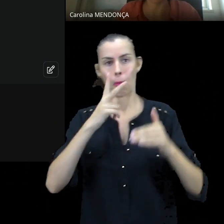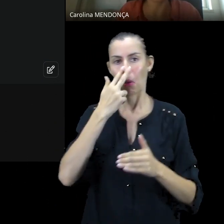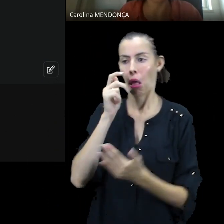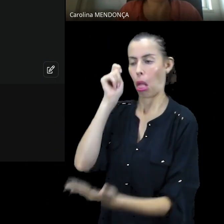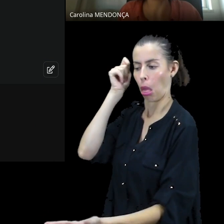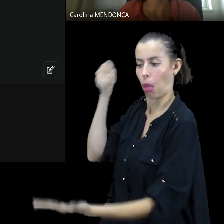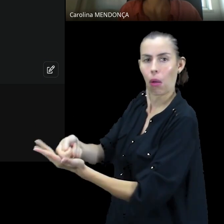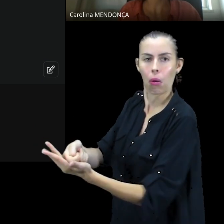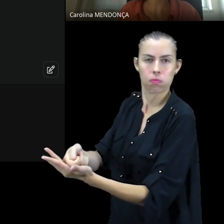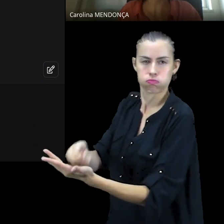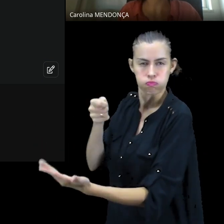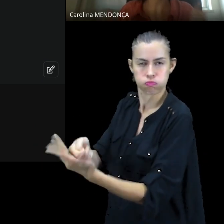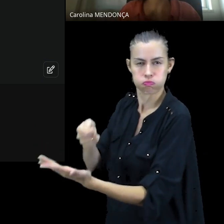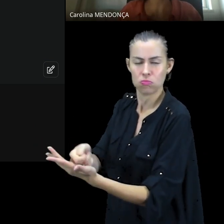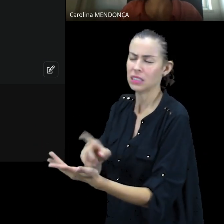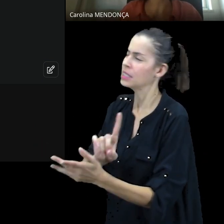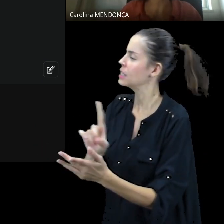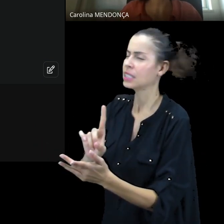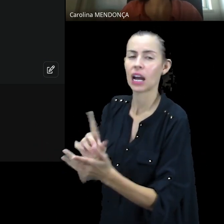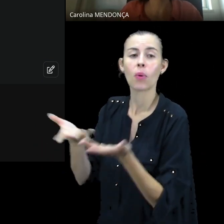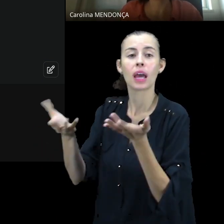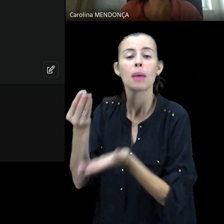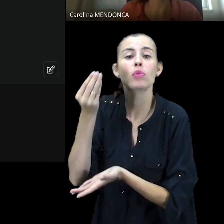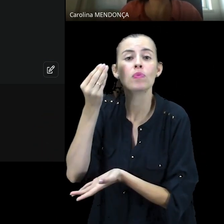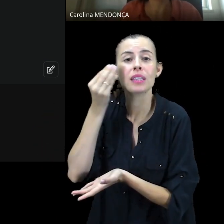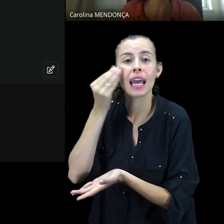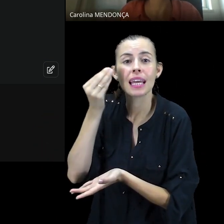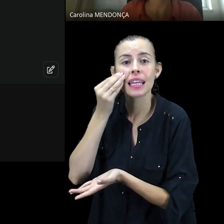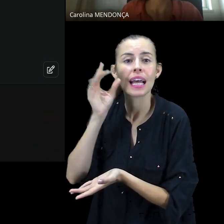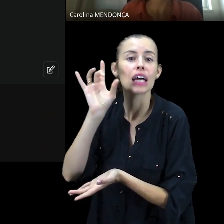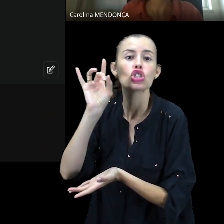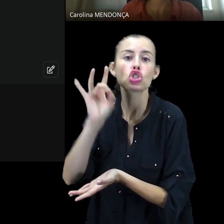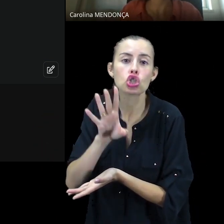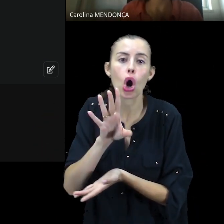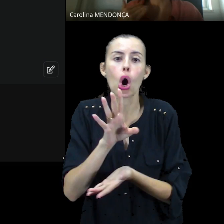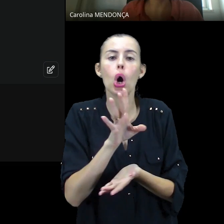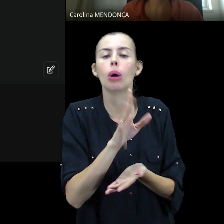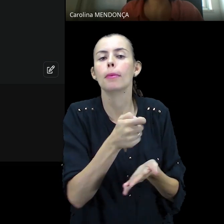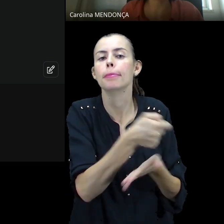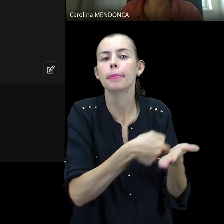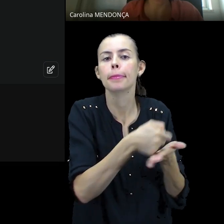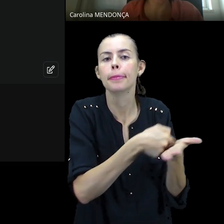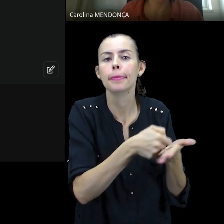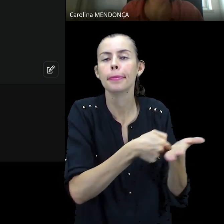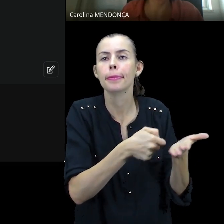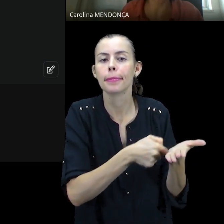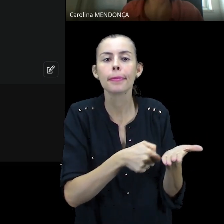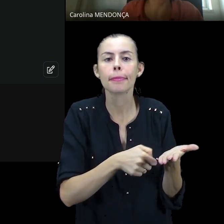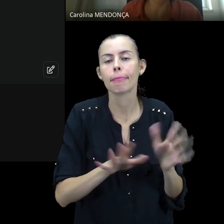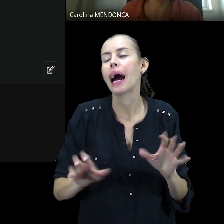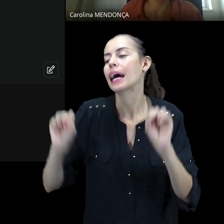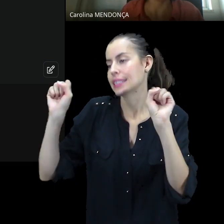um dever legal, mas de incorporar mesmo nos objetivos dos nossos cursos, no perfil de egresso que a gente